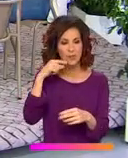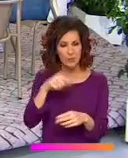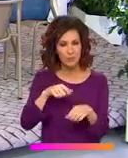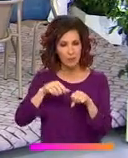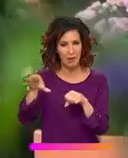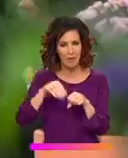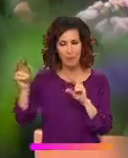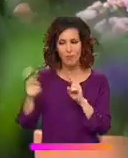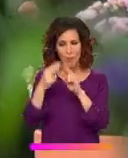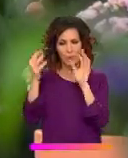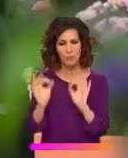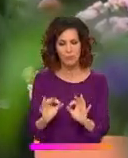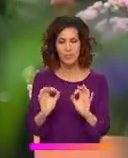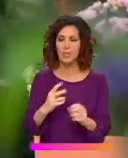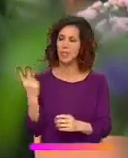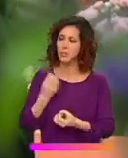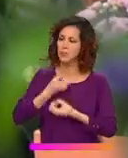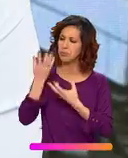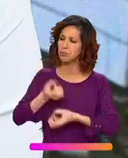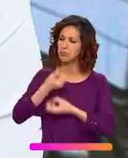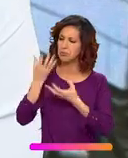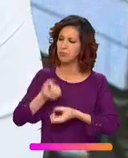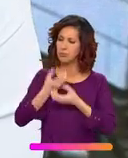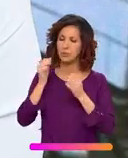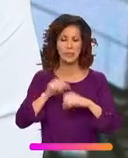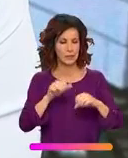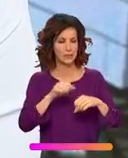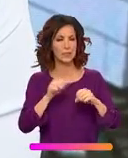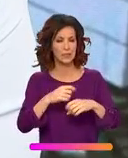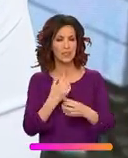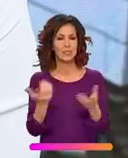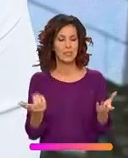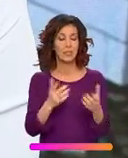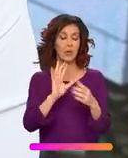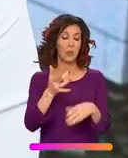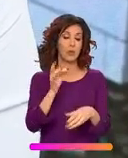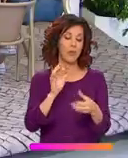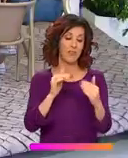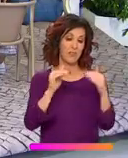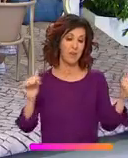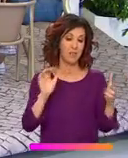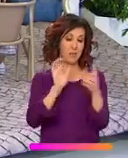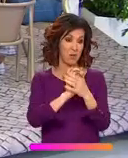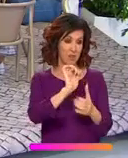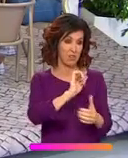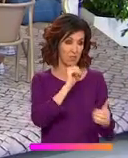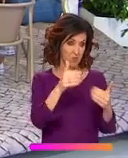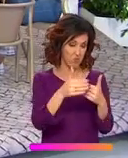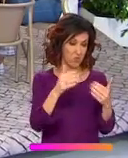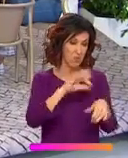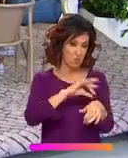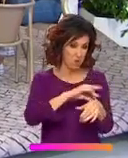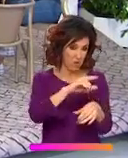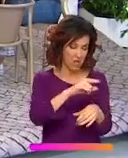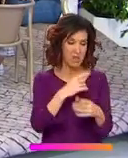comigo. E desabafam tudo uma com a outra. Ela passou a fase do marido do Icer, depois o marido, depois eu dei-lhe muito apoio, porque ela trabalhava